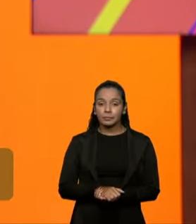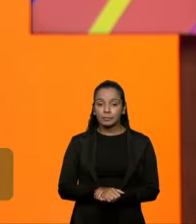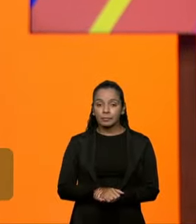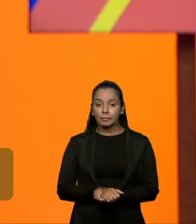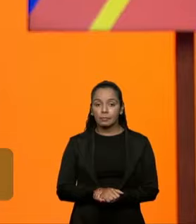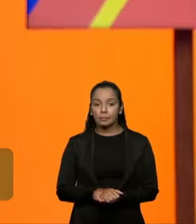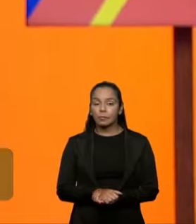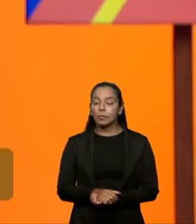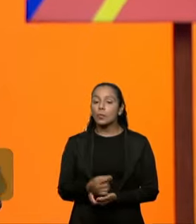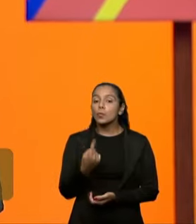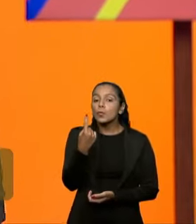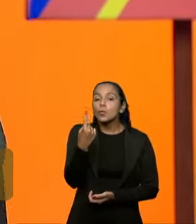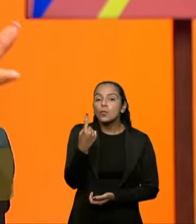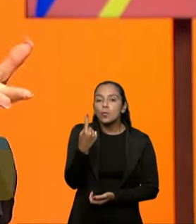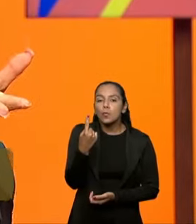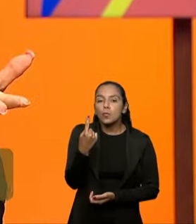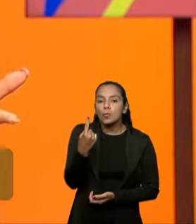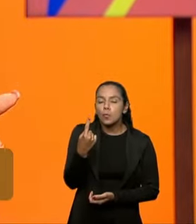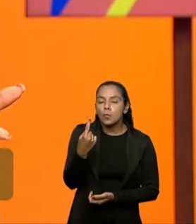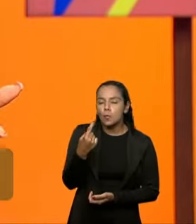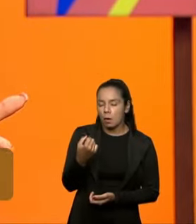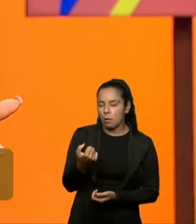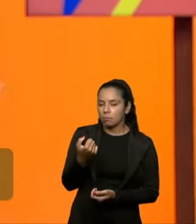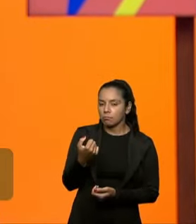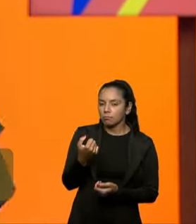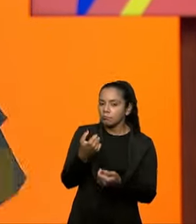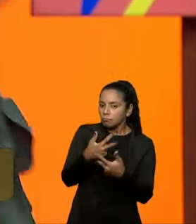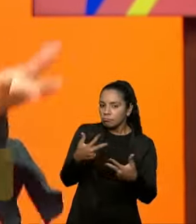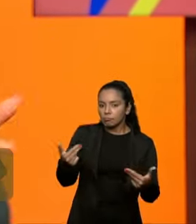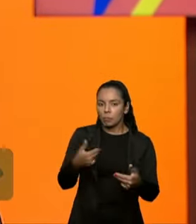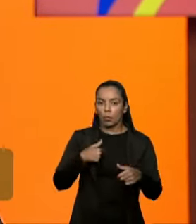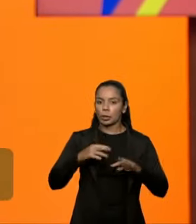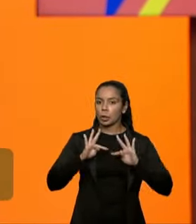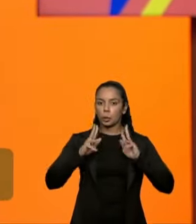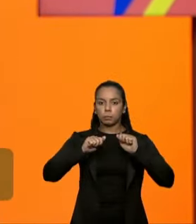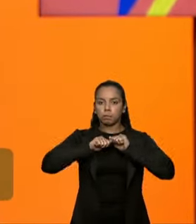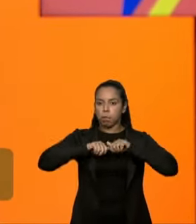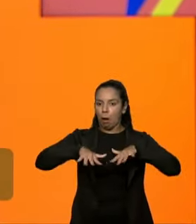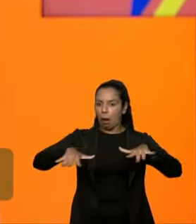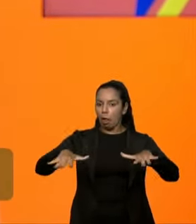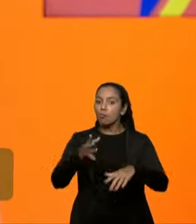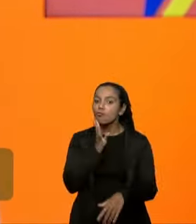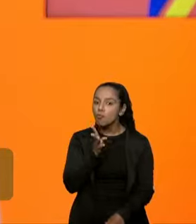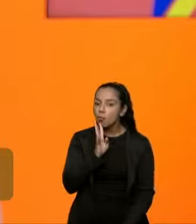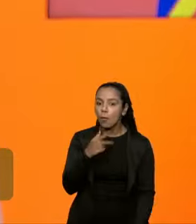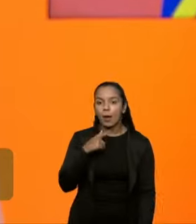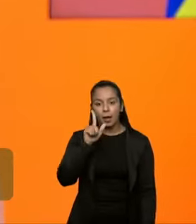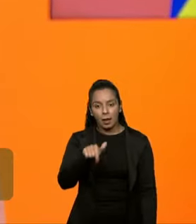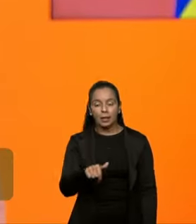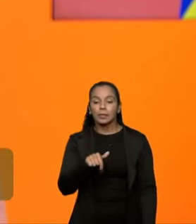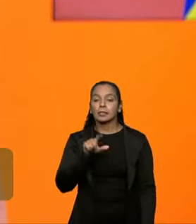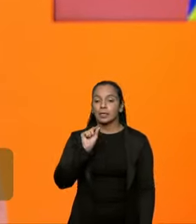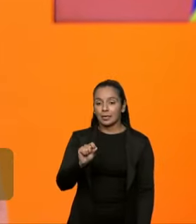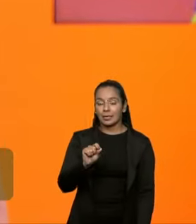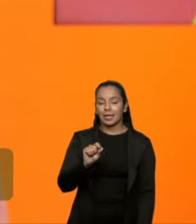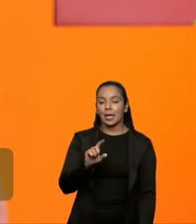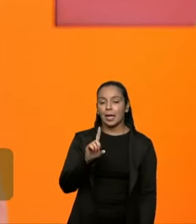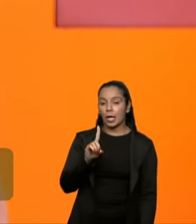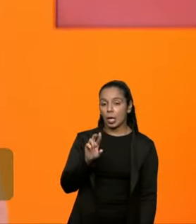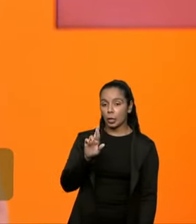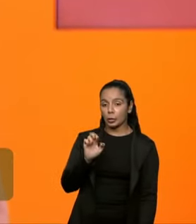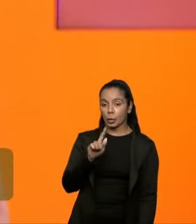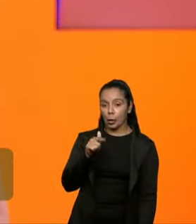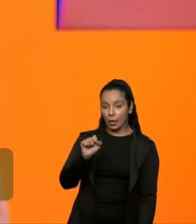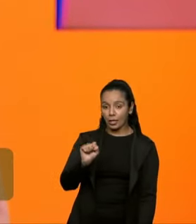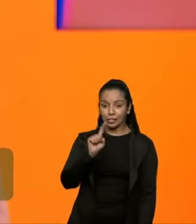uma substância, né, que se popularizou, por isso, enfim, dá para a gente falar, que são as drogas